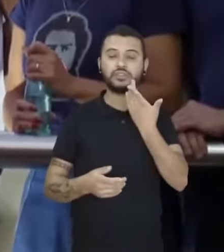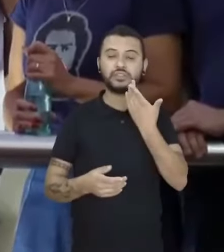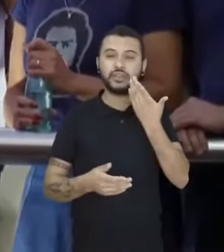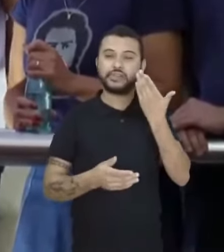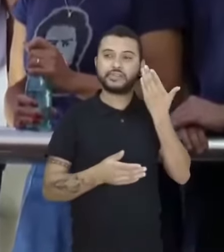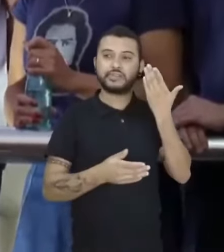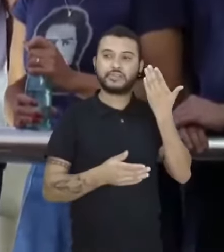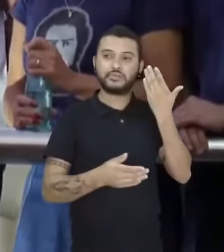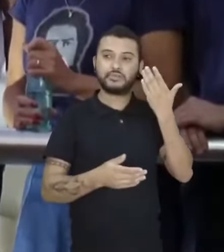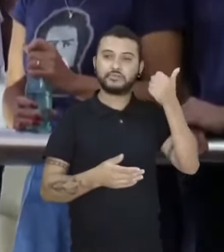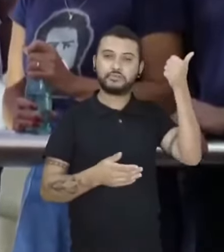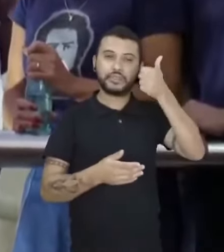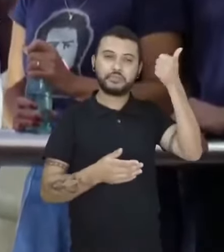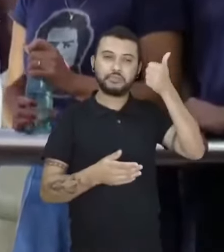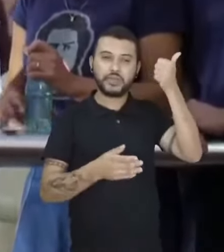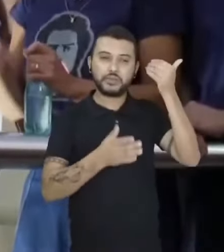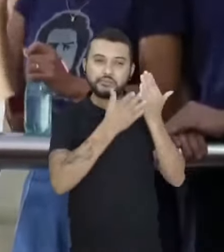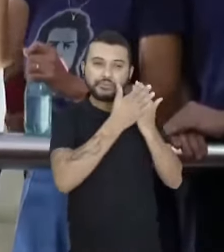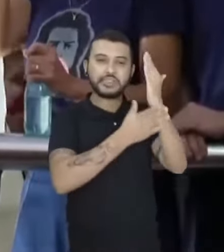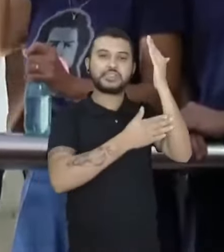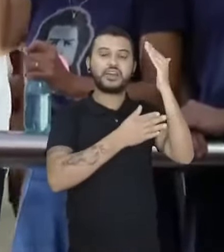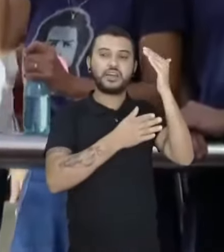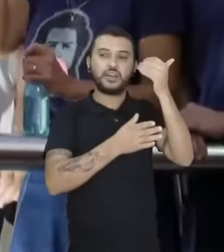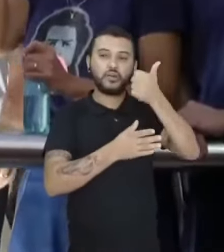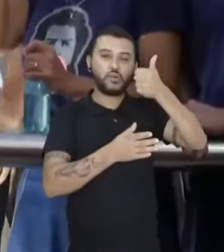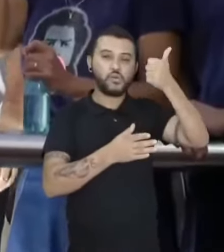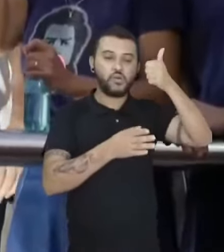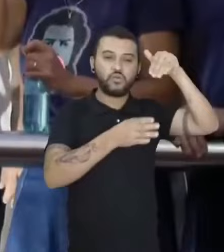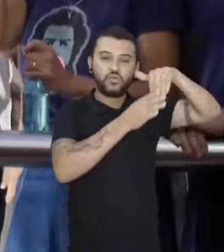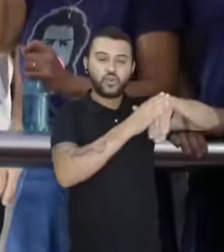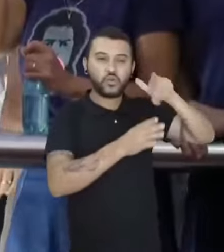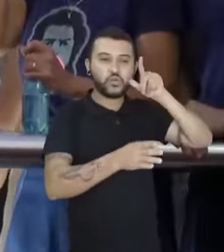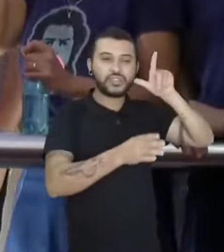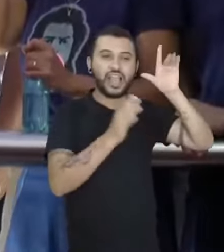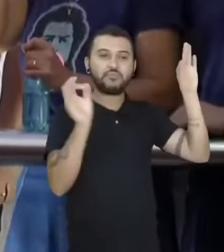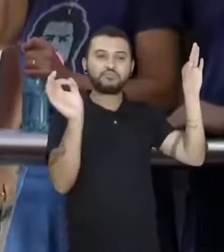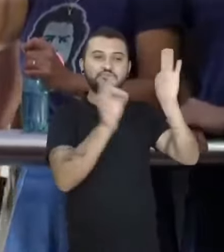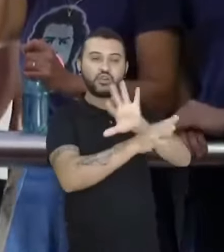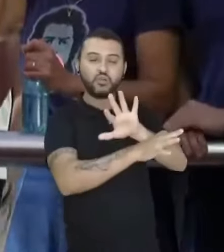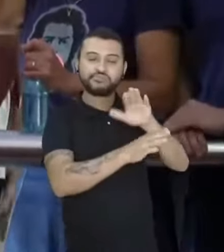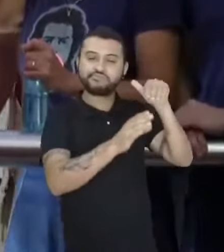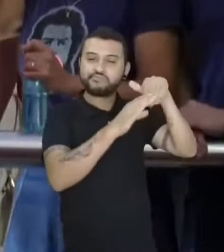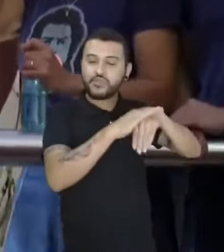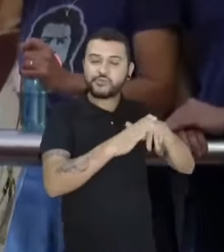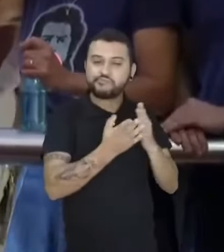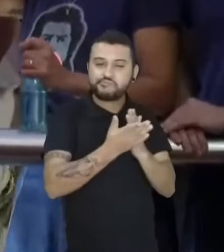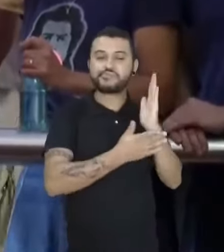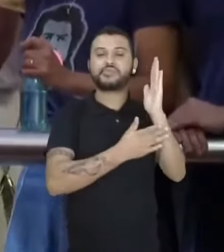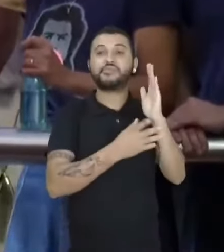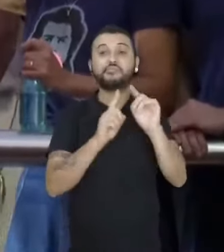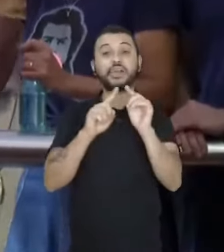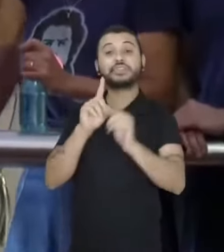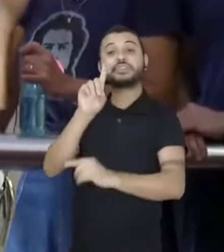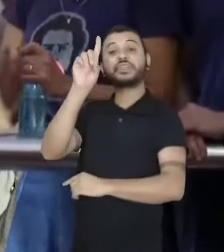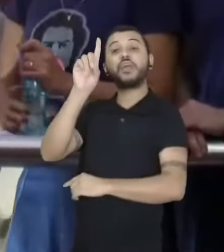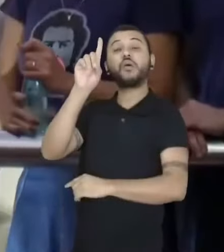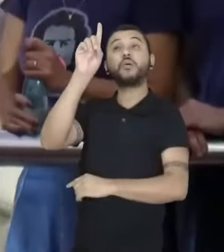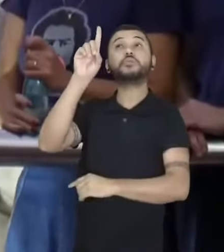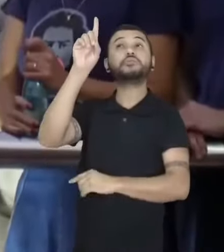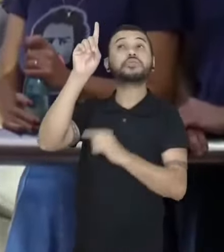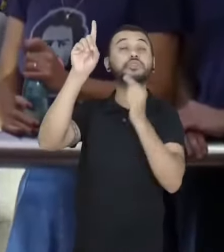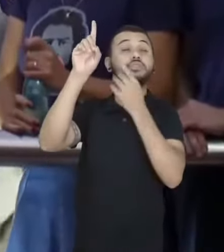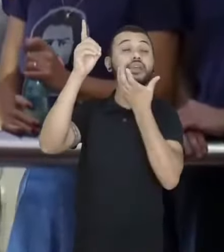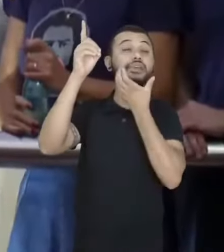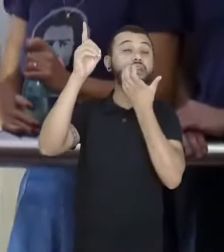turno. Faltou um ponto para a gente acabar com a eleição. Mas eu acho que Deus que me